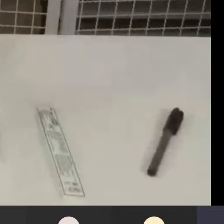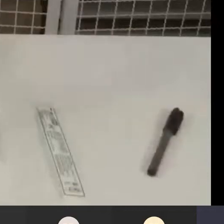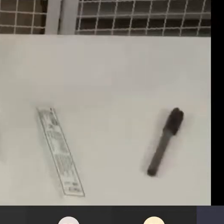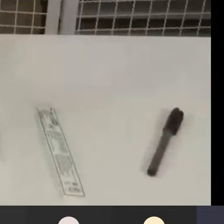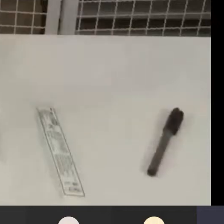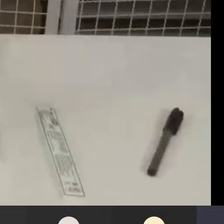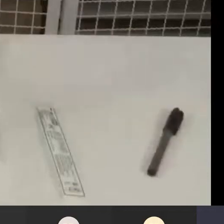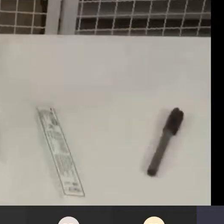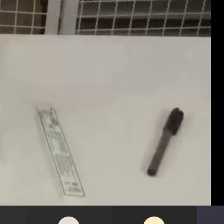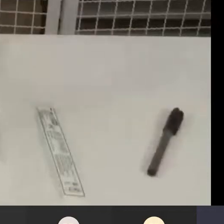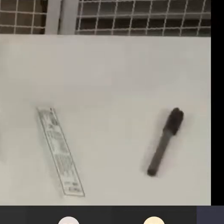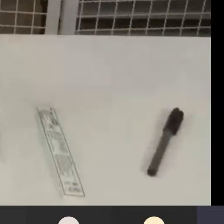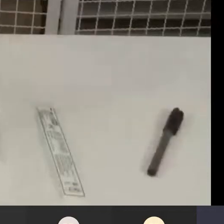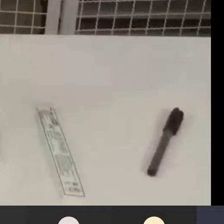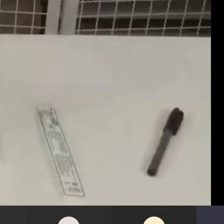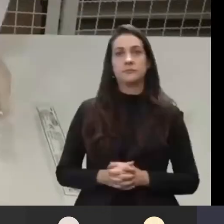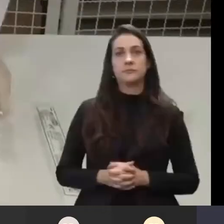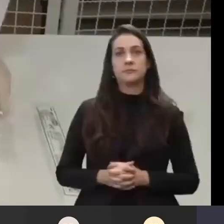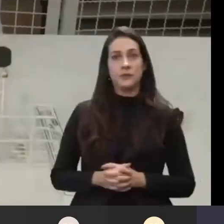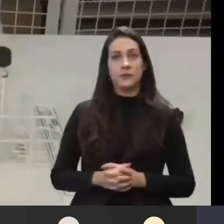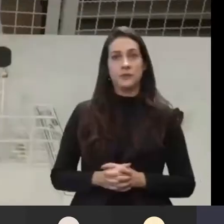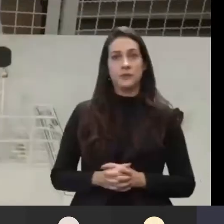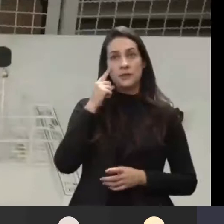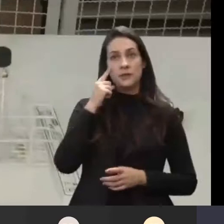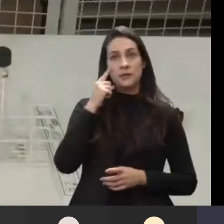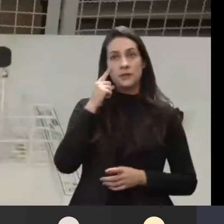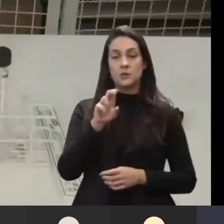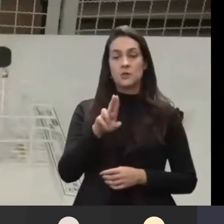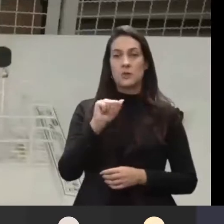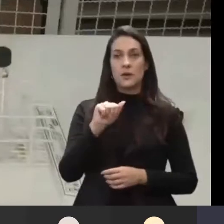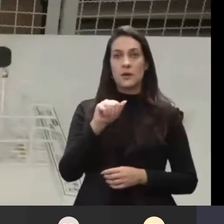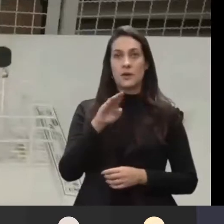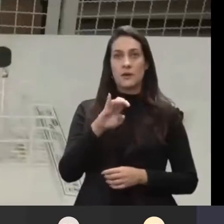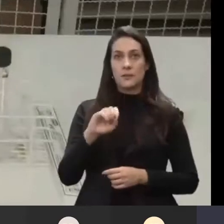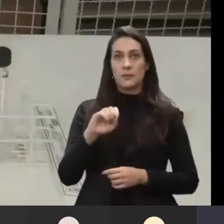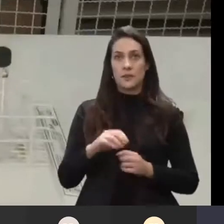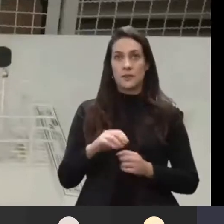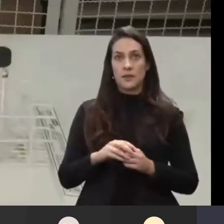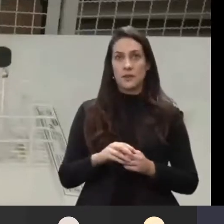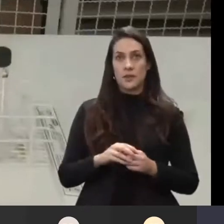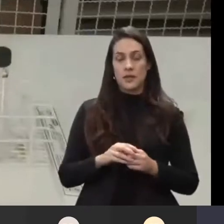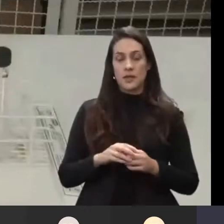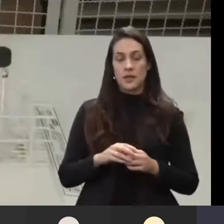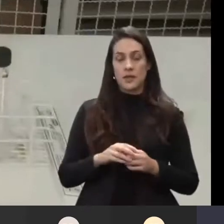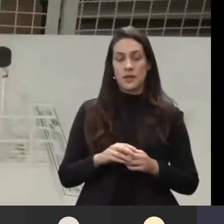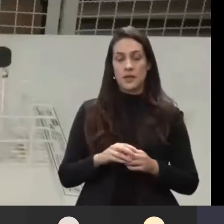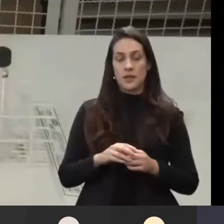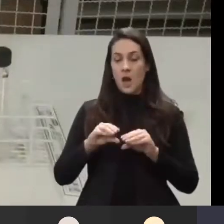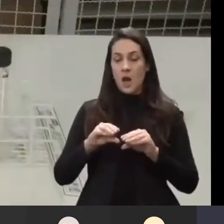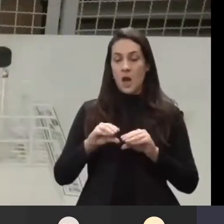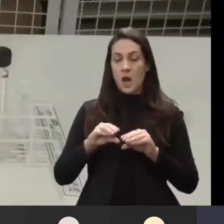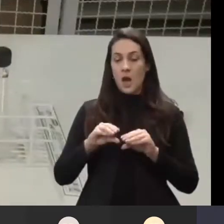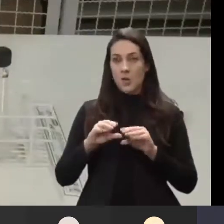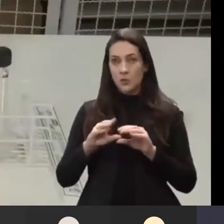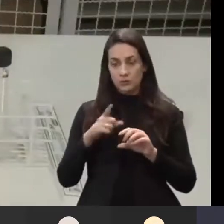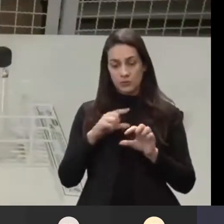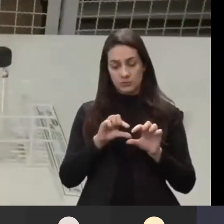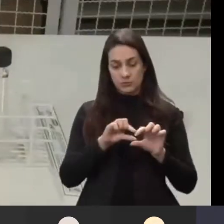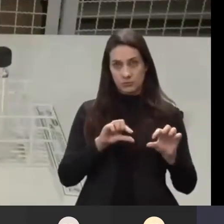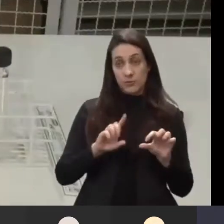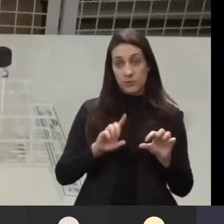Então, lembre-se sempre de abrir o swab pelo lado onde não tem o algodão, tá? Ele já é indicado, ele já tem